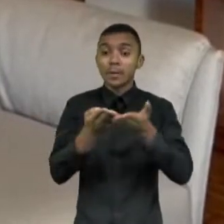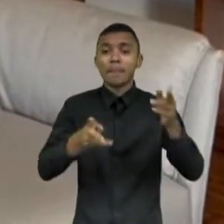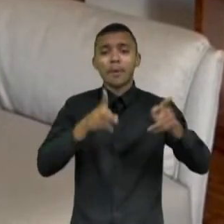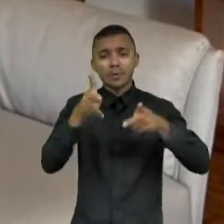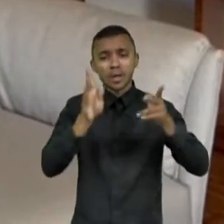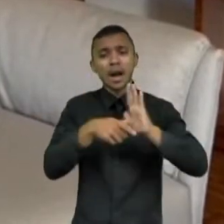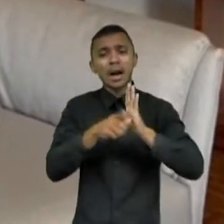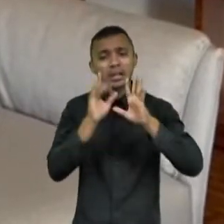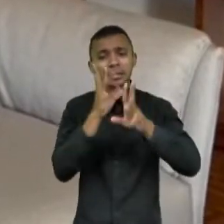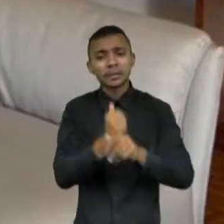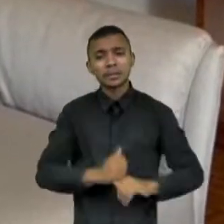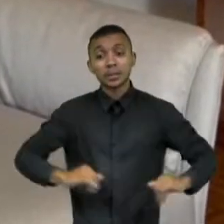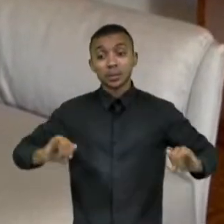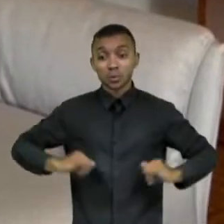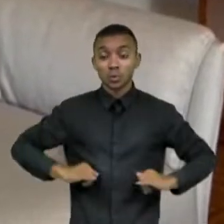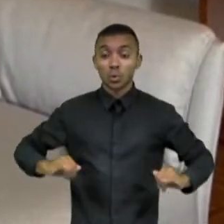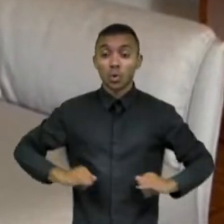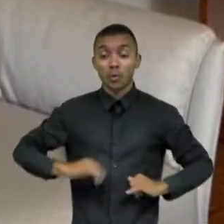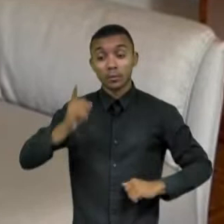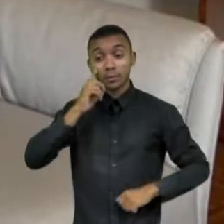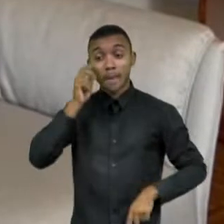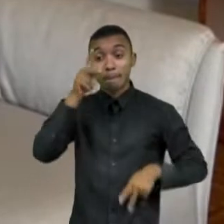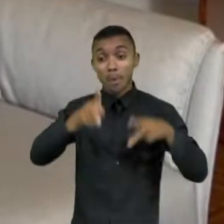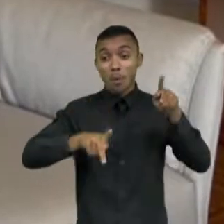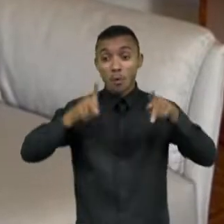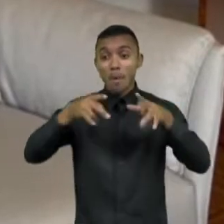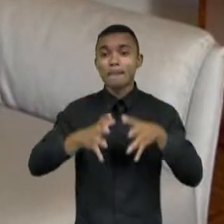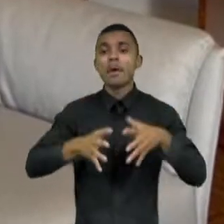tanto. A maior parte da nossa população já está